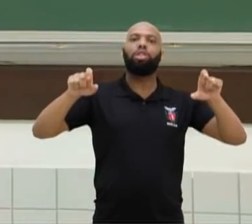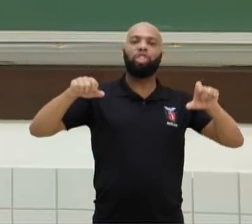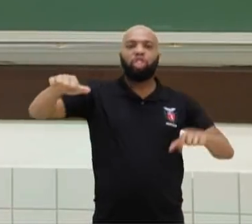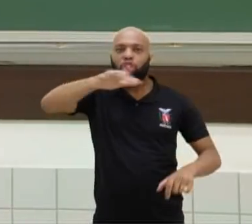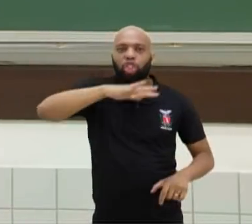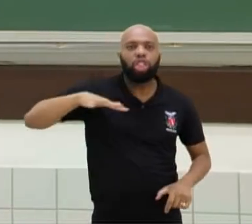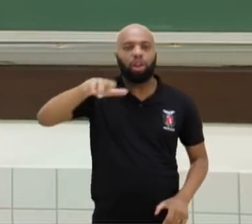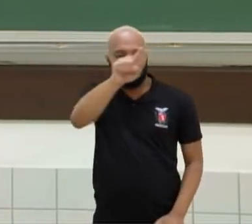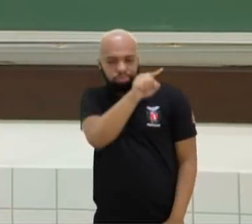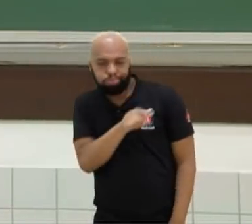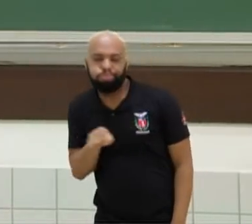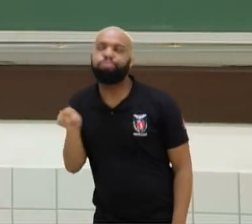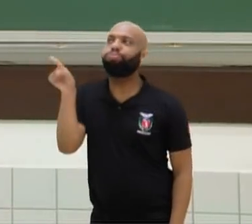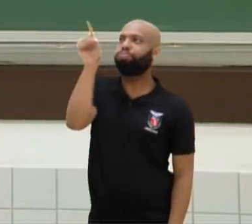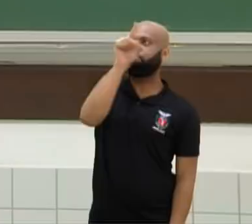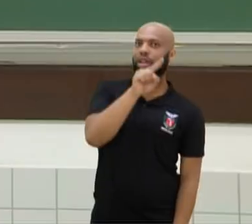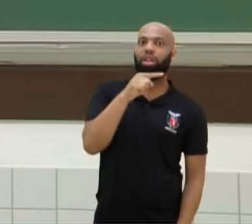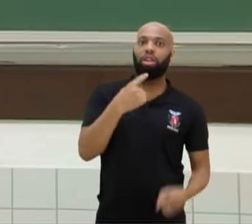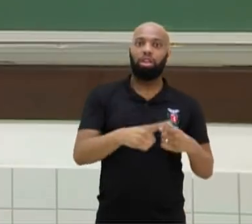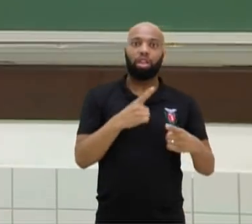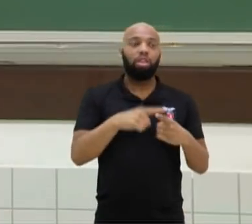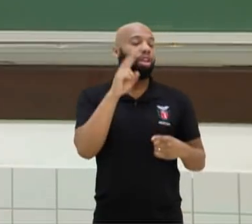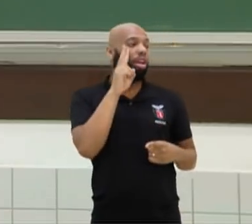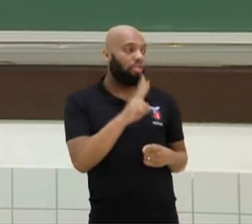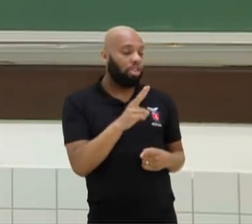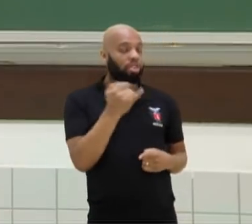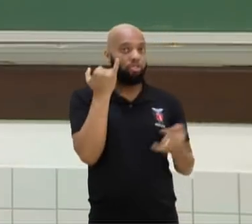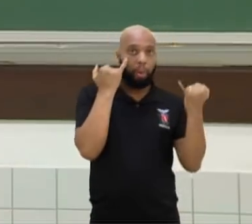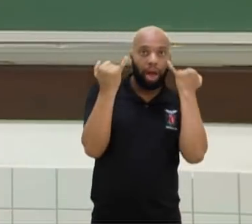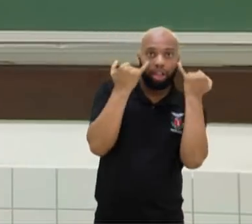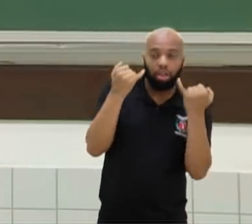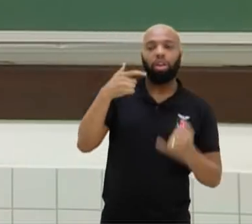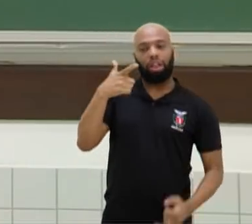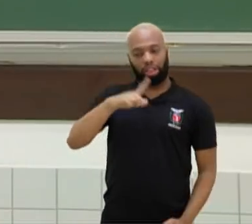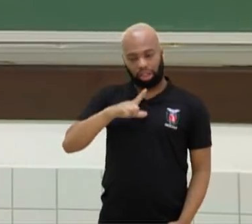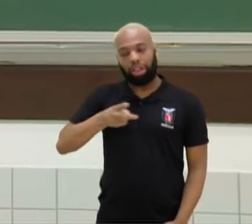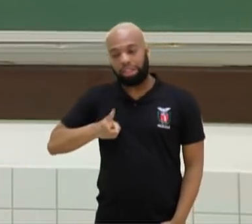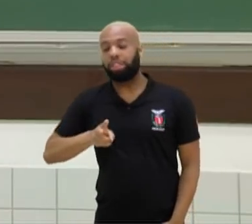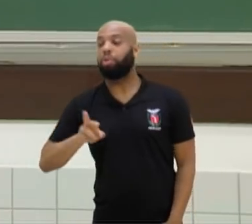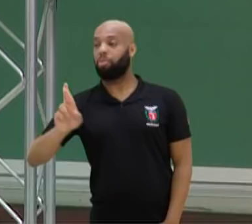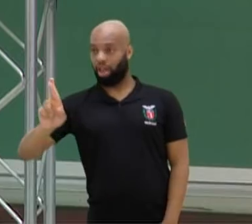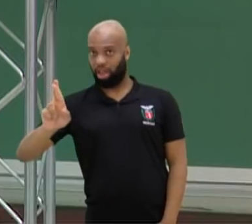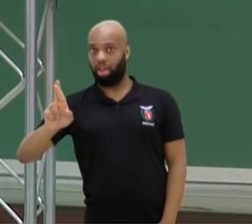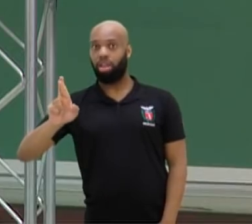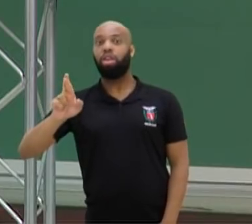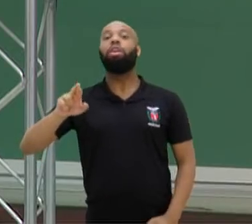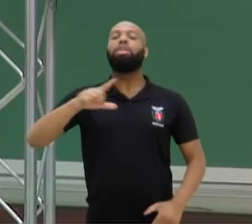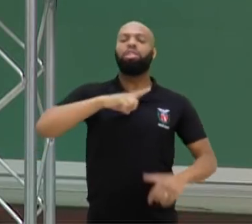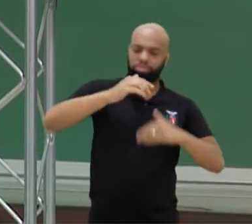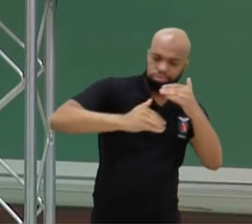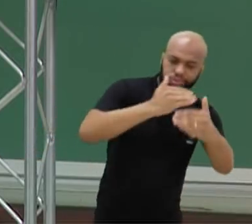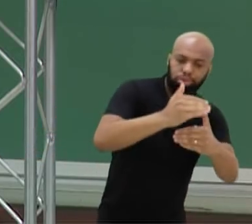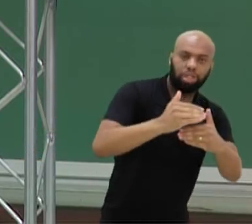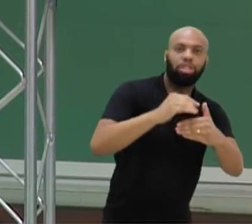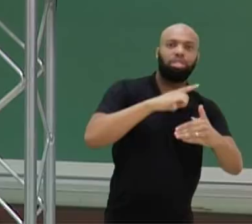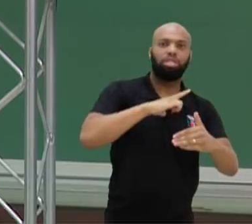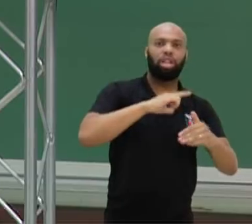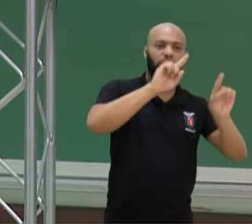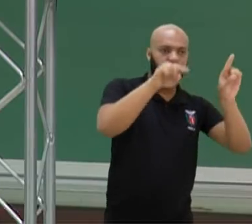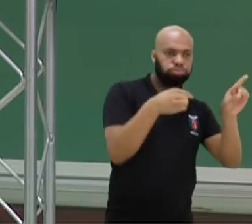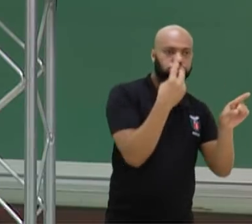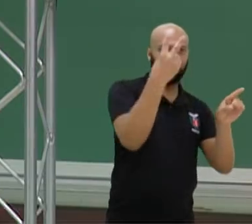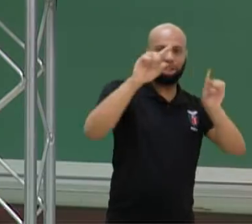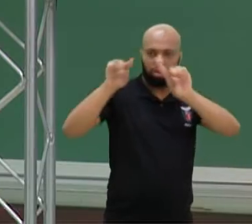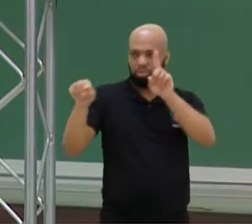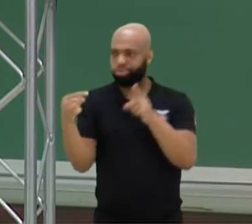dos dados que te foram fornecidos, centro e raio, trouxe a equação reduzida, desenvolveu os quadrados e chegou na equação